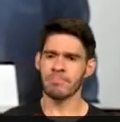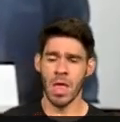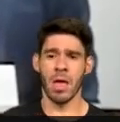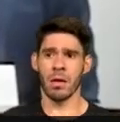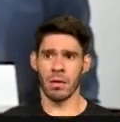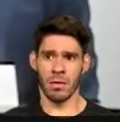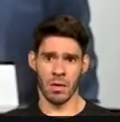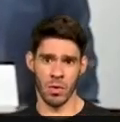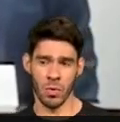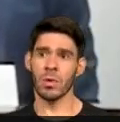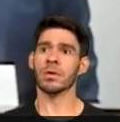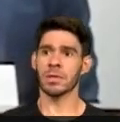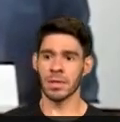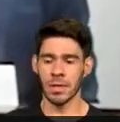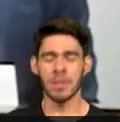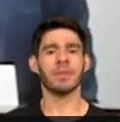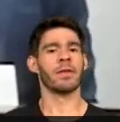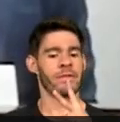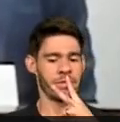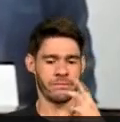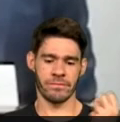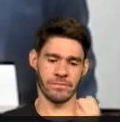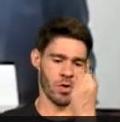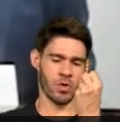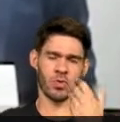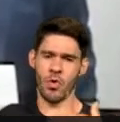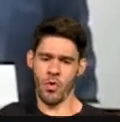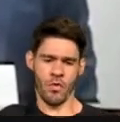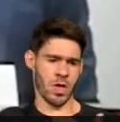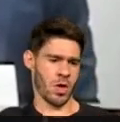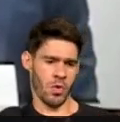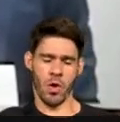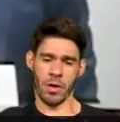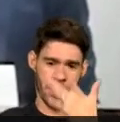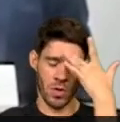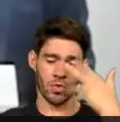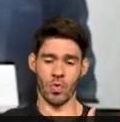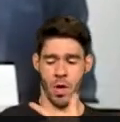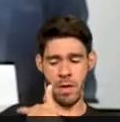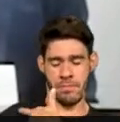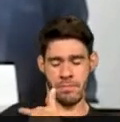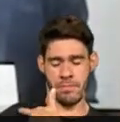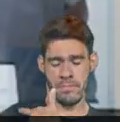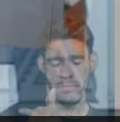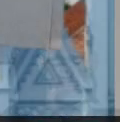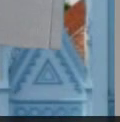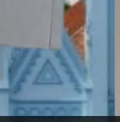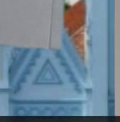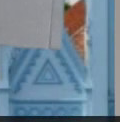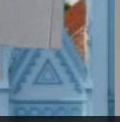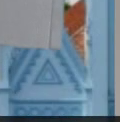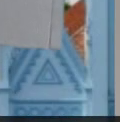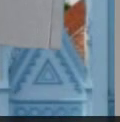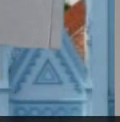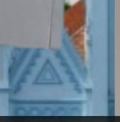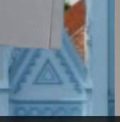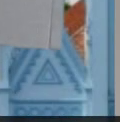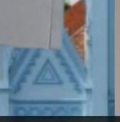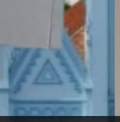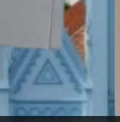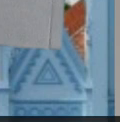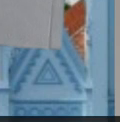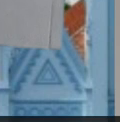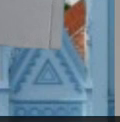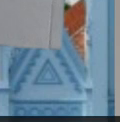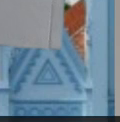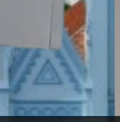que influencia fortemente, pode conversar com qualquer empresário que vai dizer, olha, os juros atrapalham. E no próximo bloco,